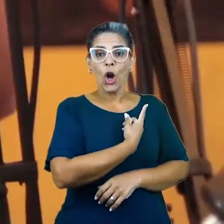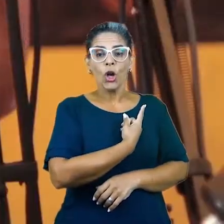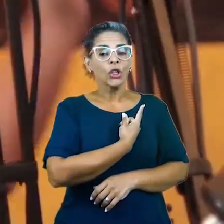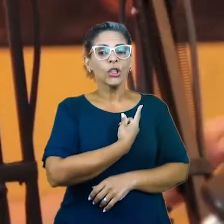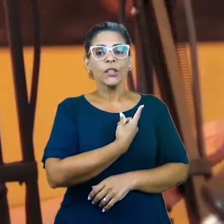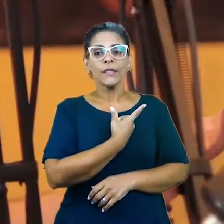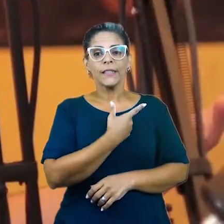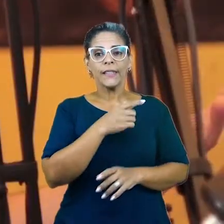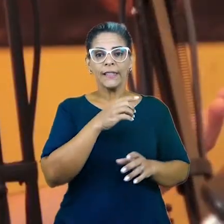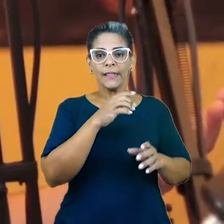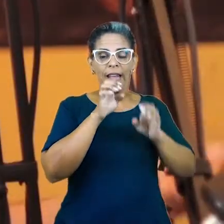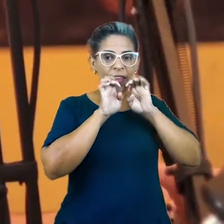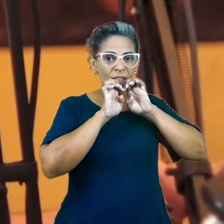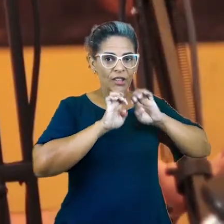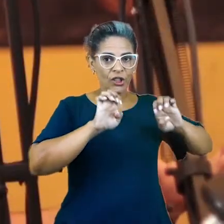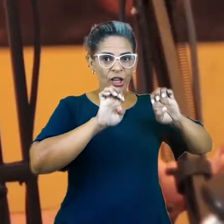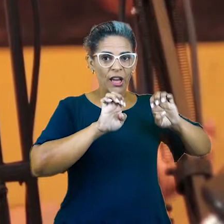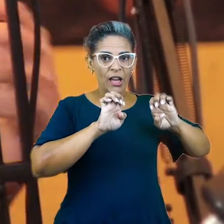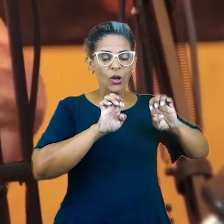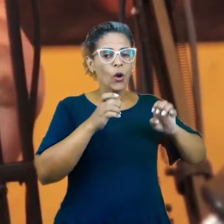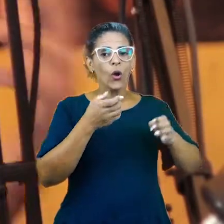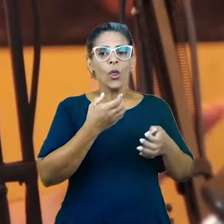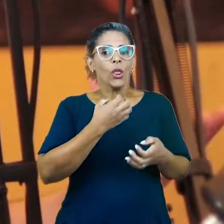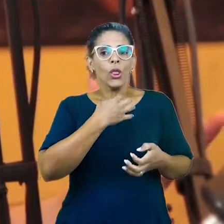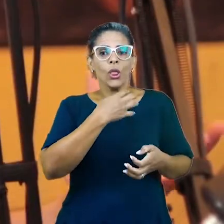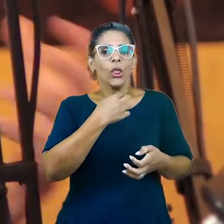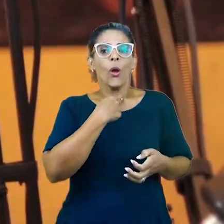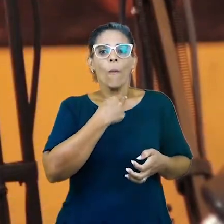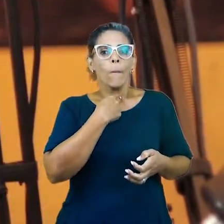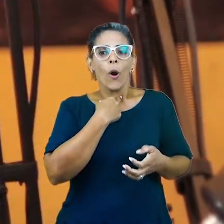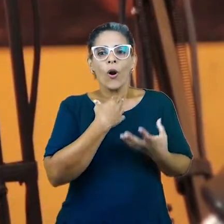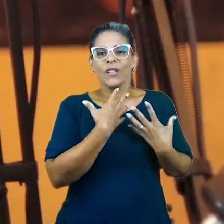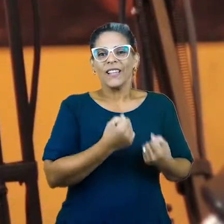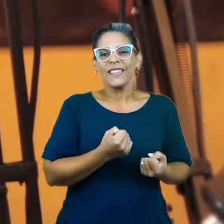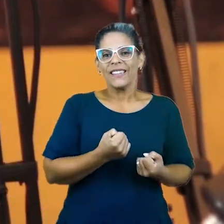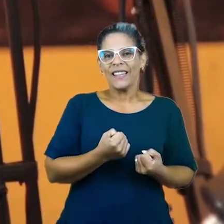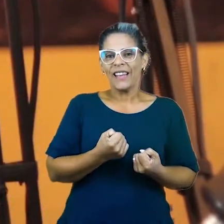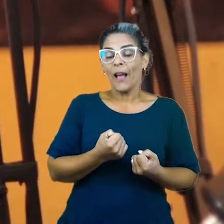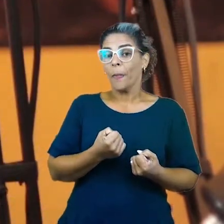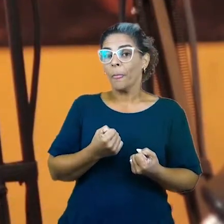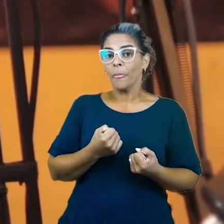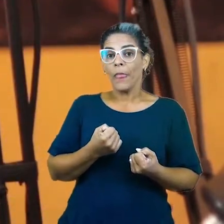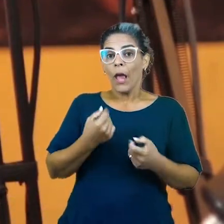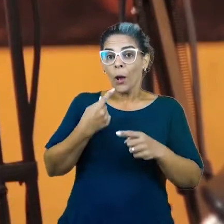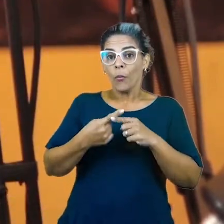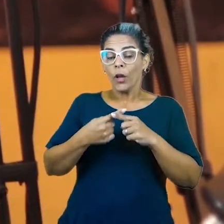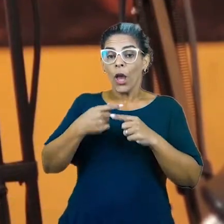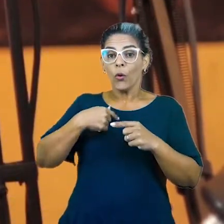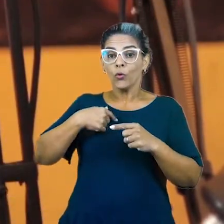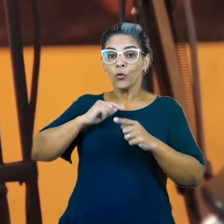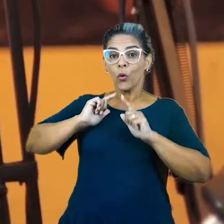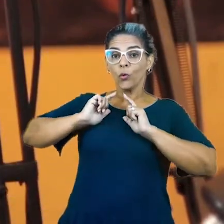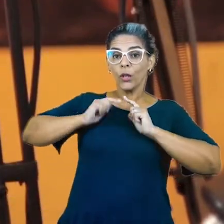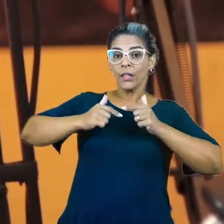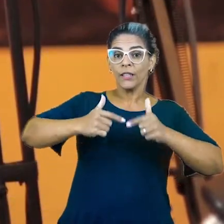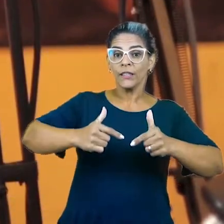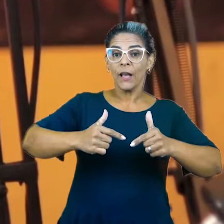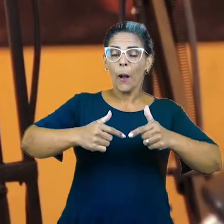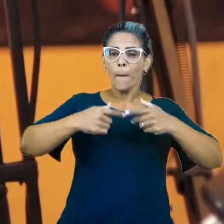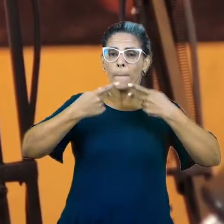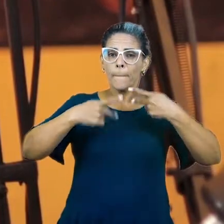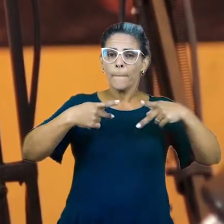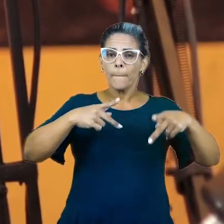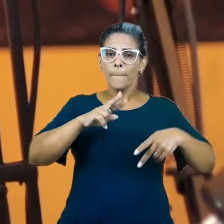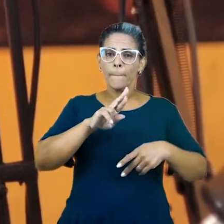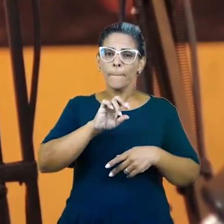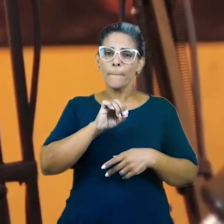nos ofender com isso. Eu me ofendo. Por que me ofendo? Porque eu sou de uma tradição, que é a tradição protestante, que